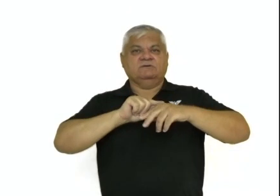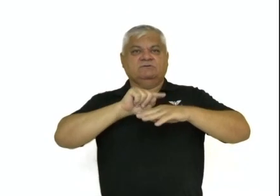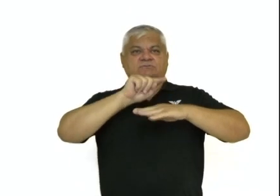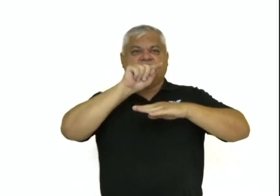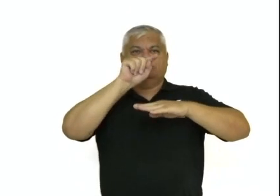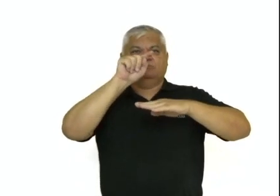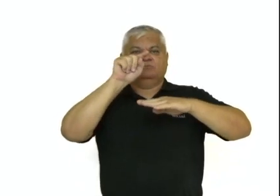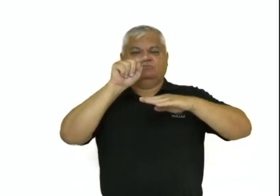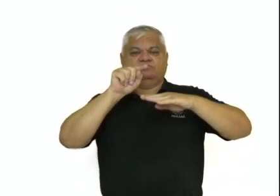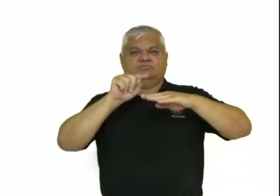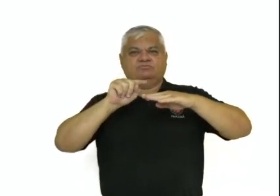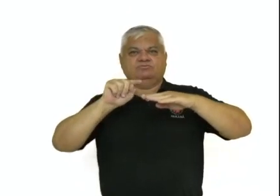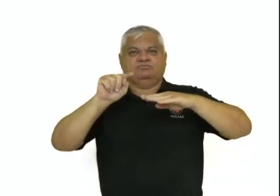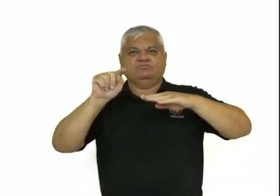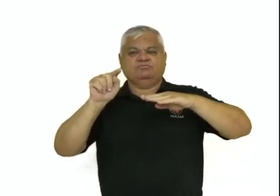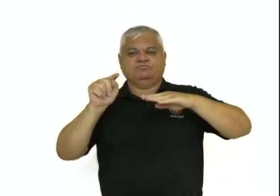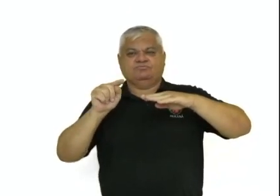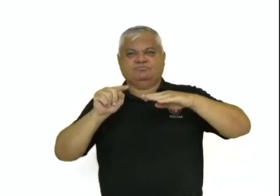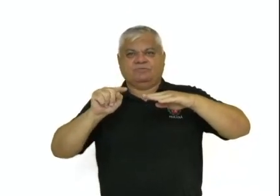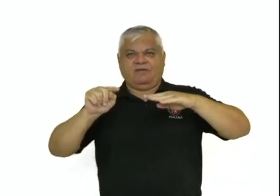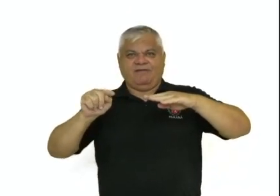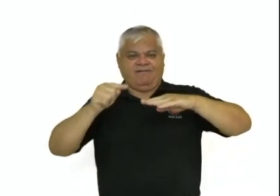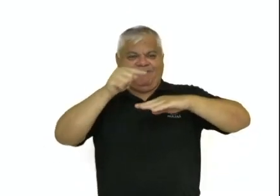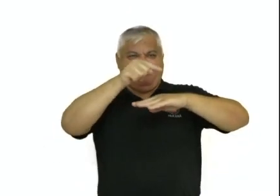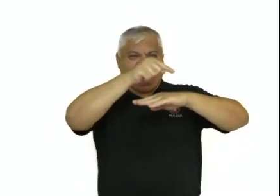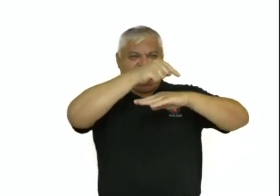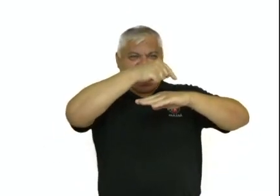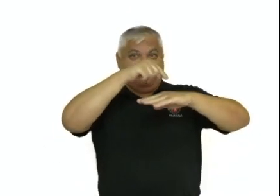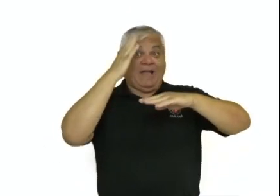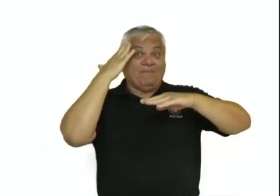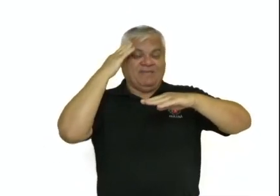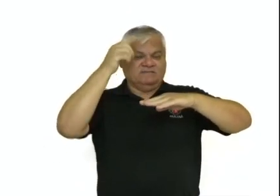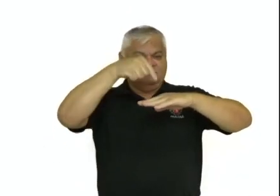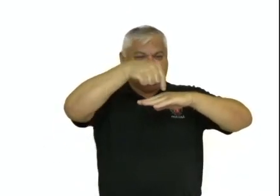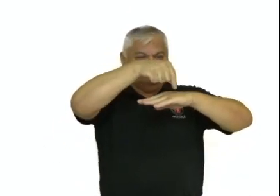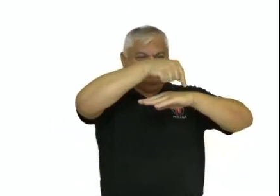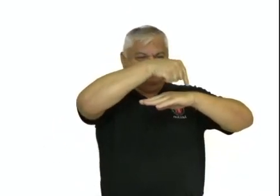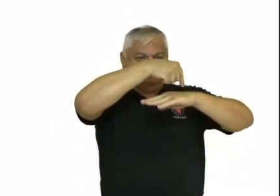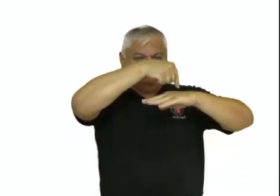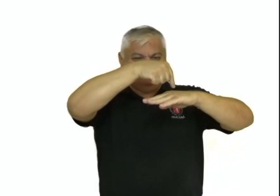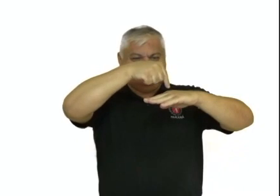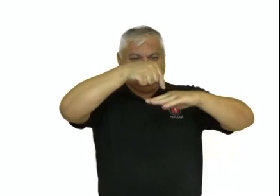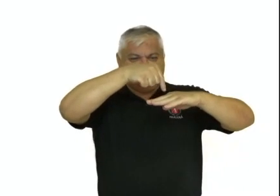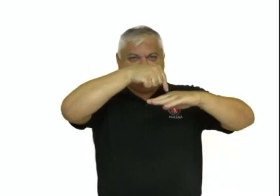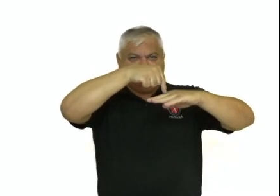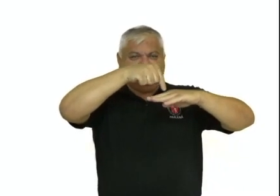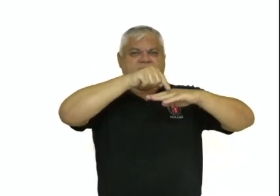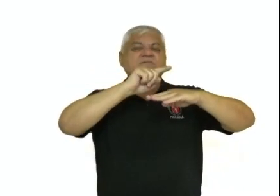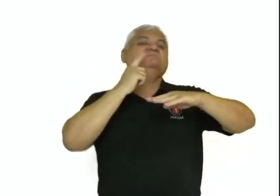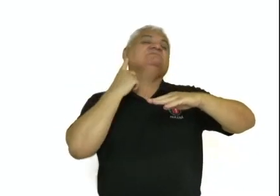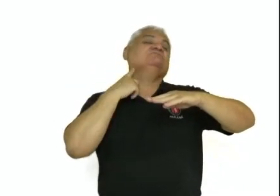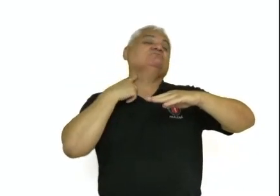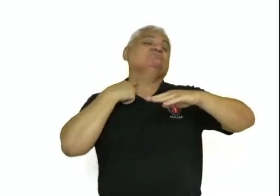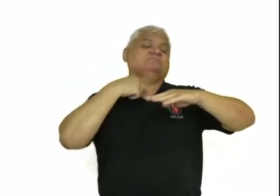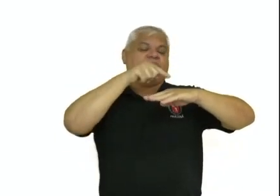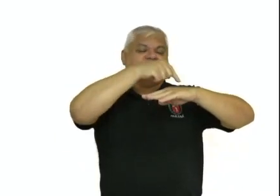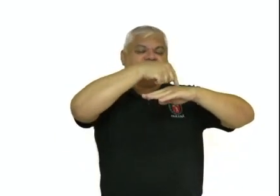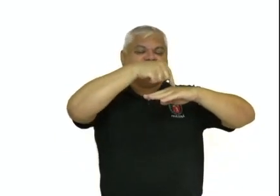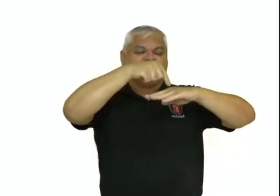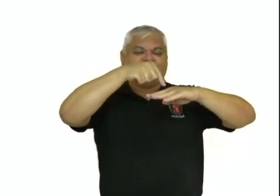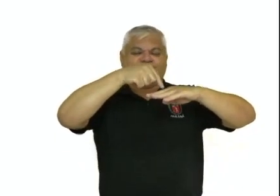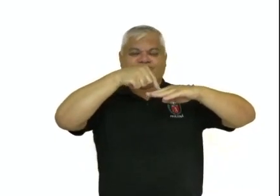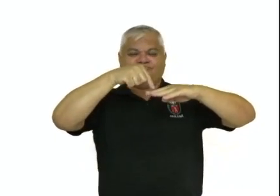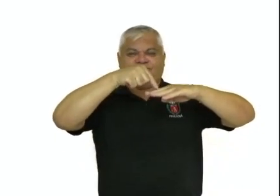se deslocar, riscando o chão no contorno da sua cabeça. Ele vai seguindo pelo seu pescoço, ombro,